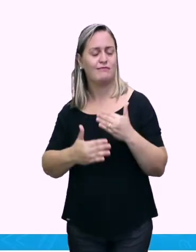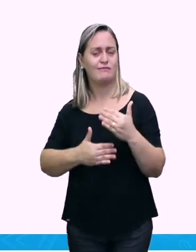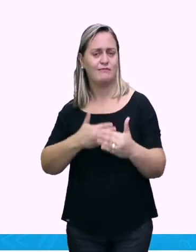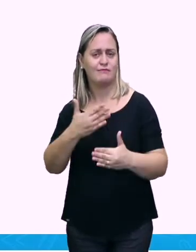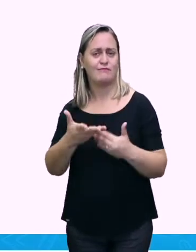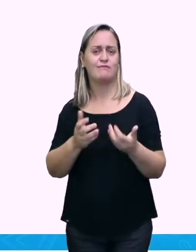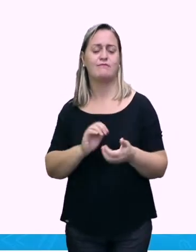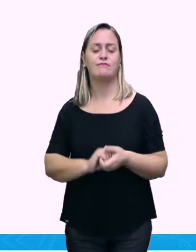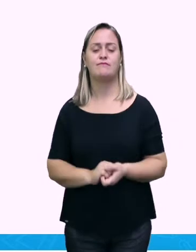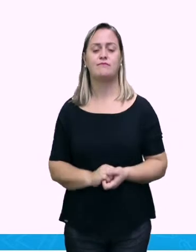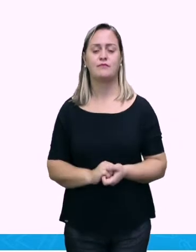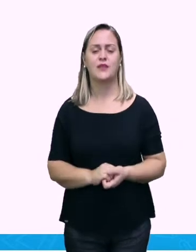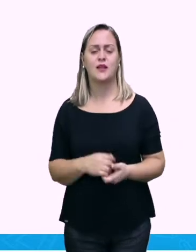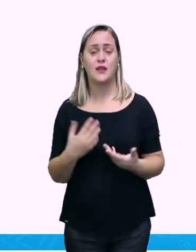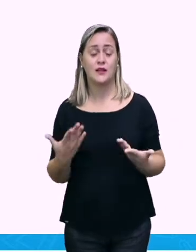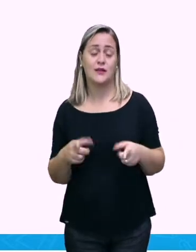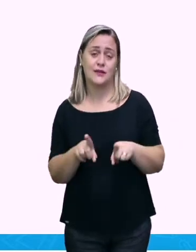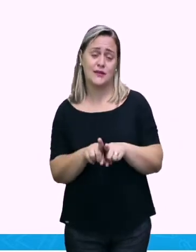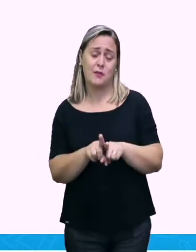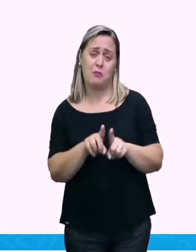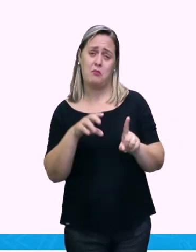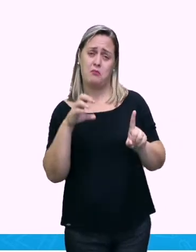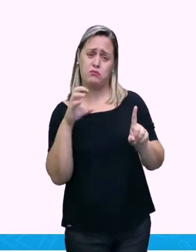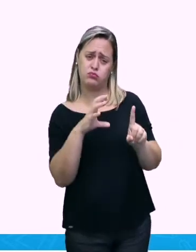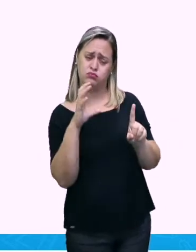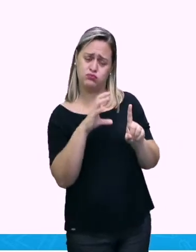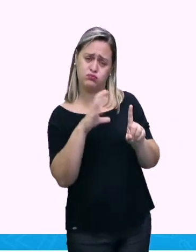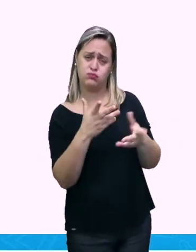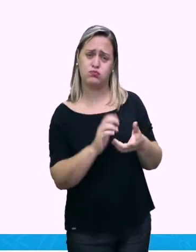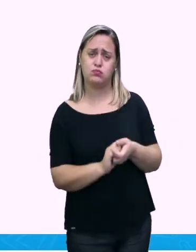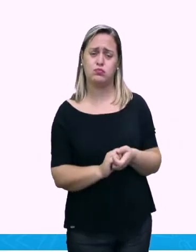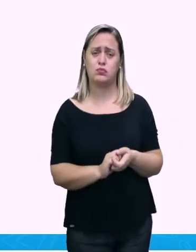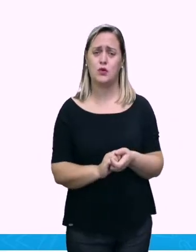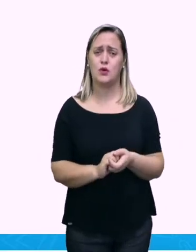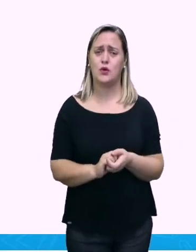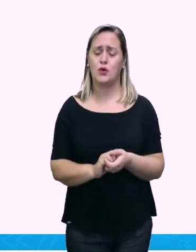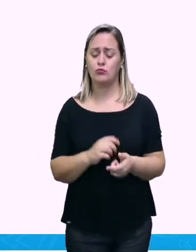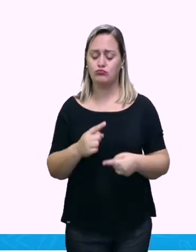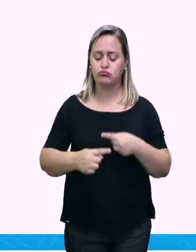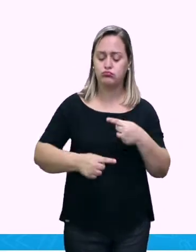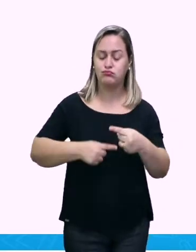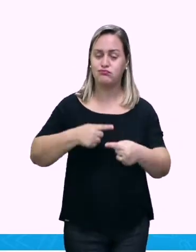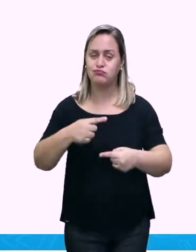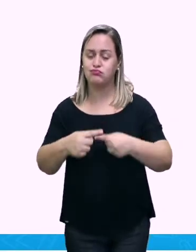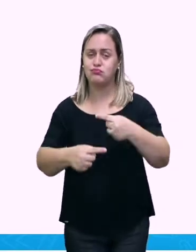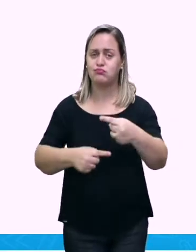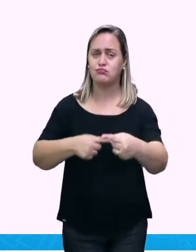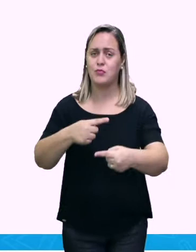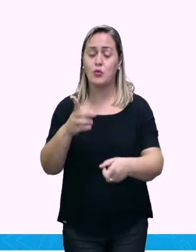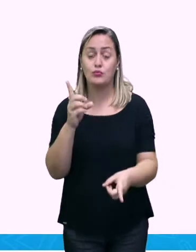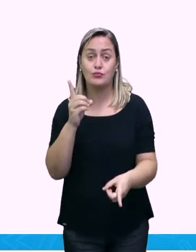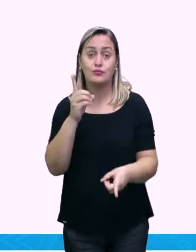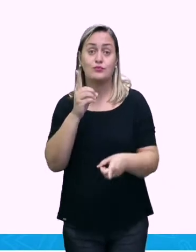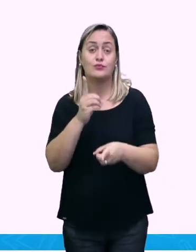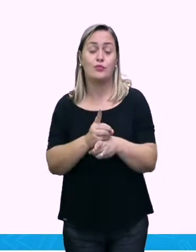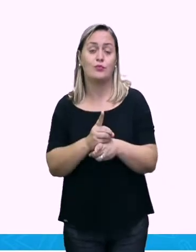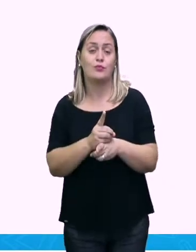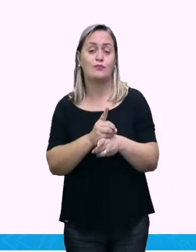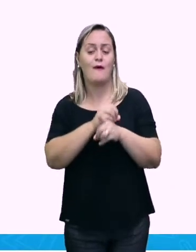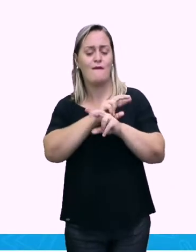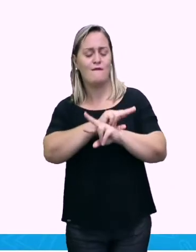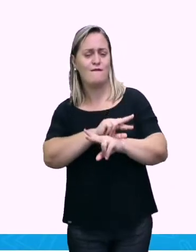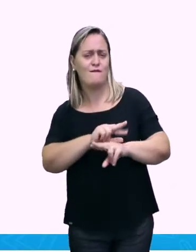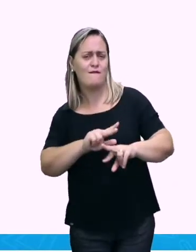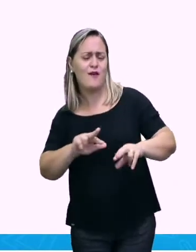dessas influências, né, as novas gerações vão descobrindo novas formas de fazer e refazer